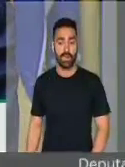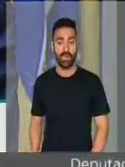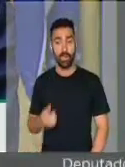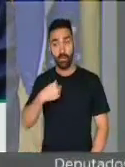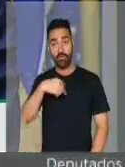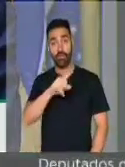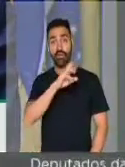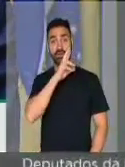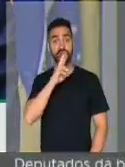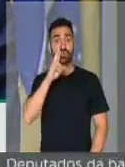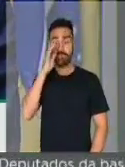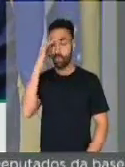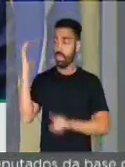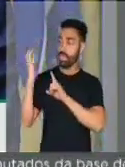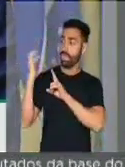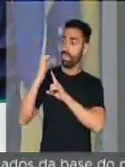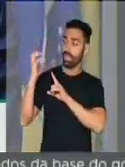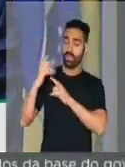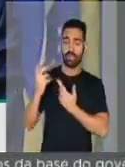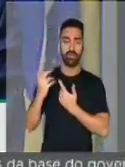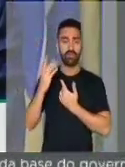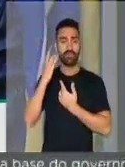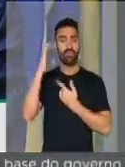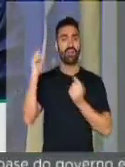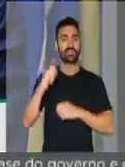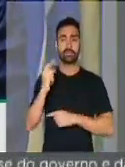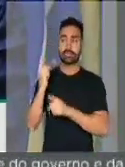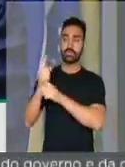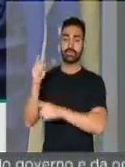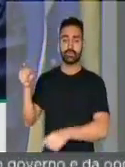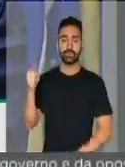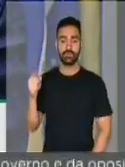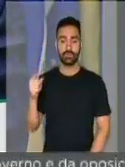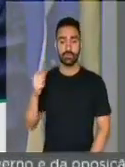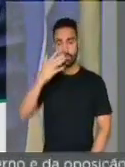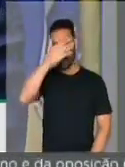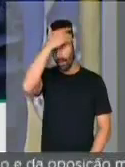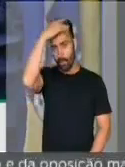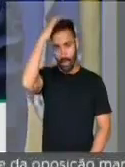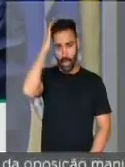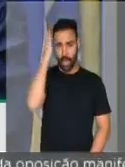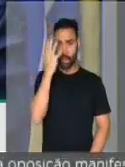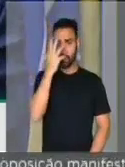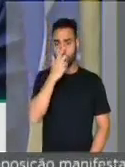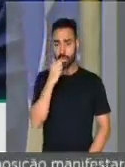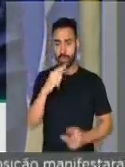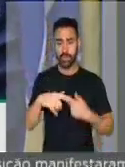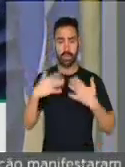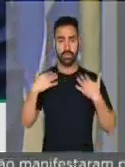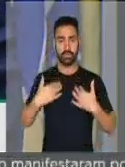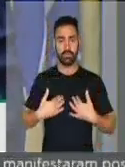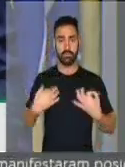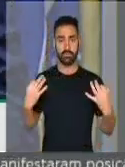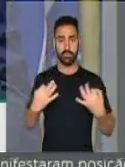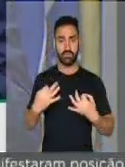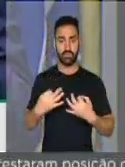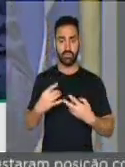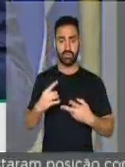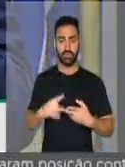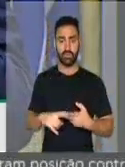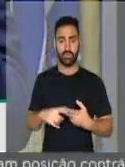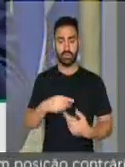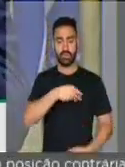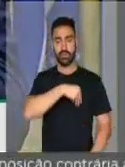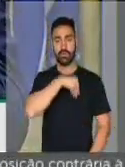frequenta. É fácil reconhecer o lobista. Cabelo bem penteado, terno bem cortado, um